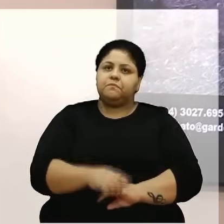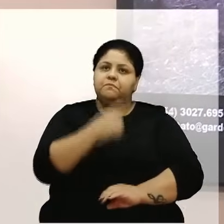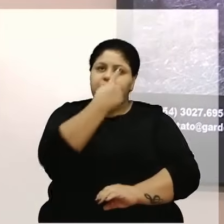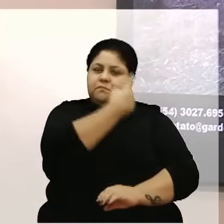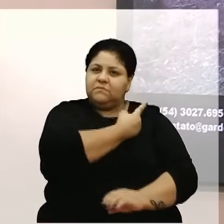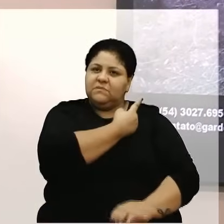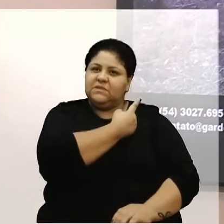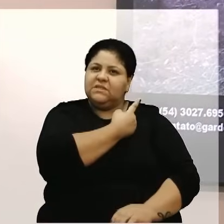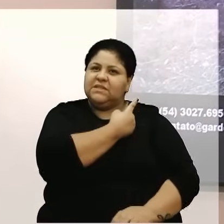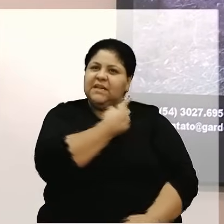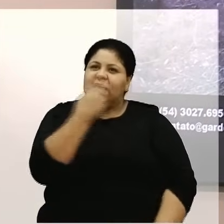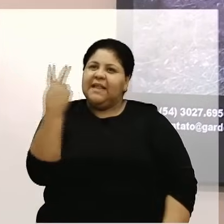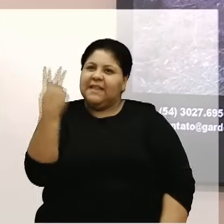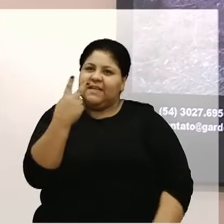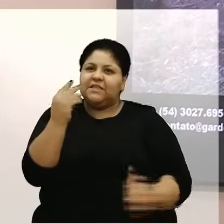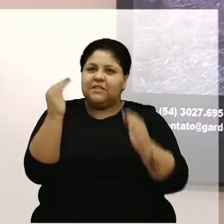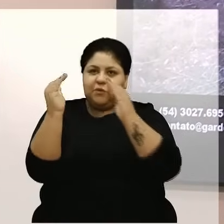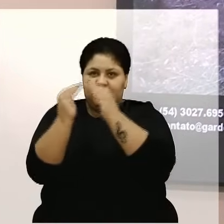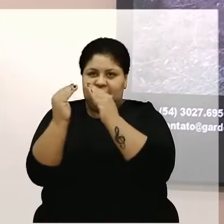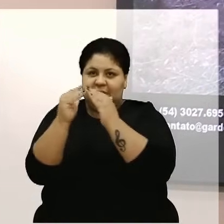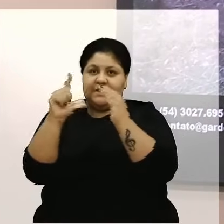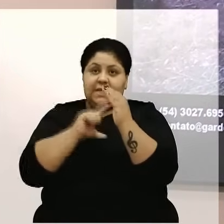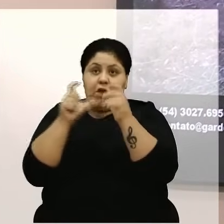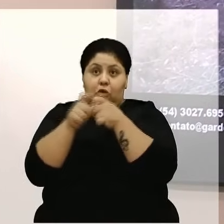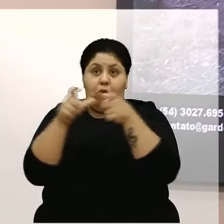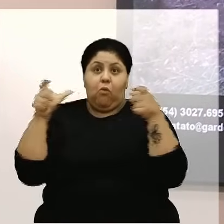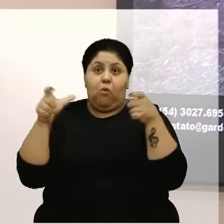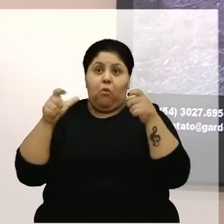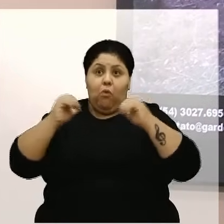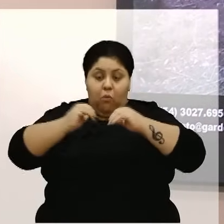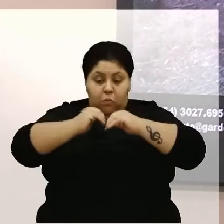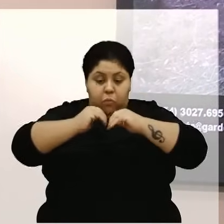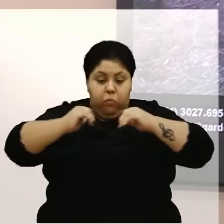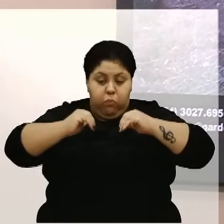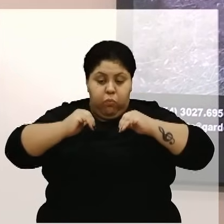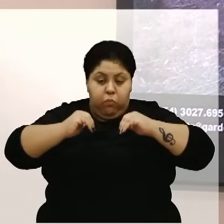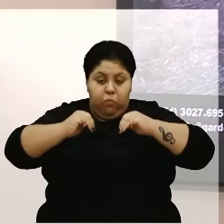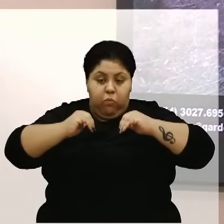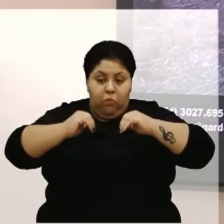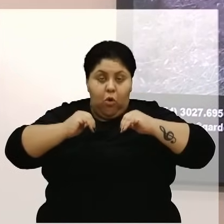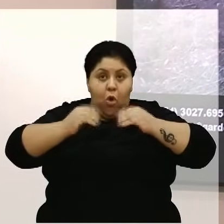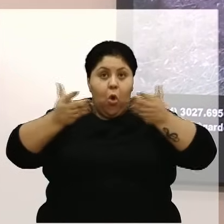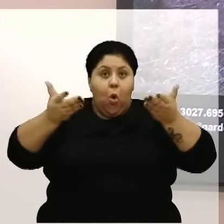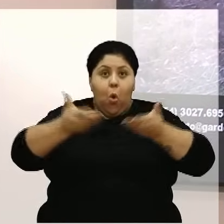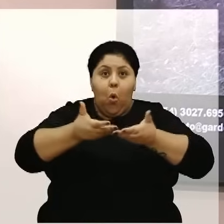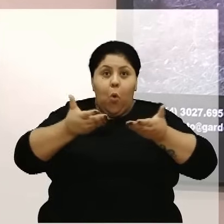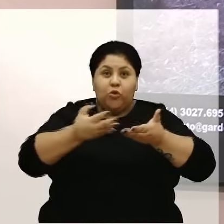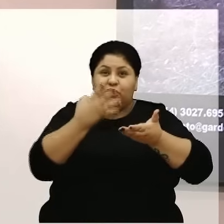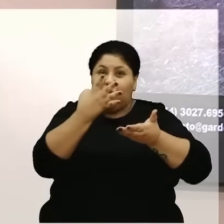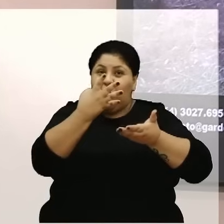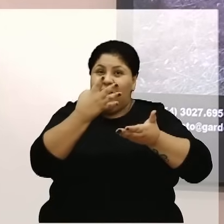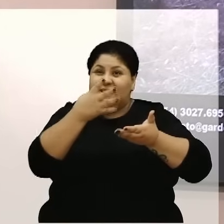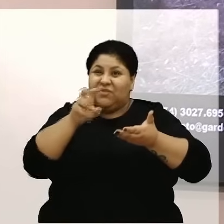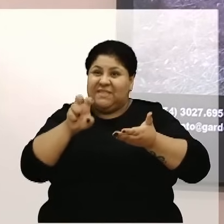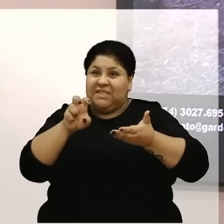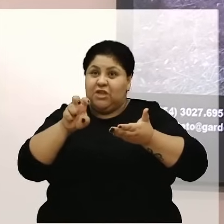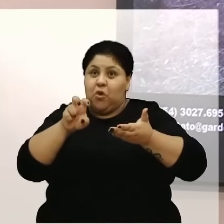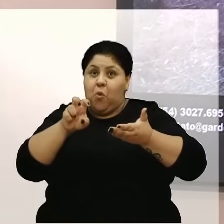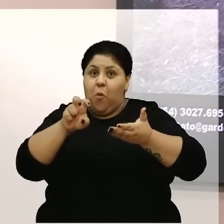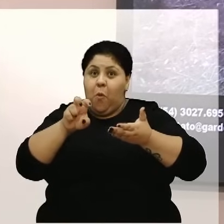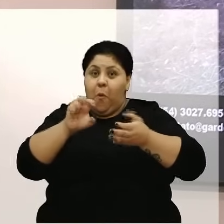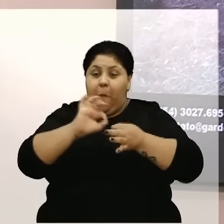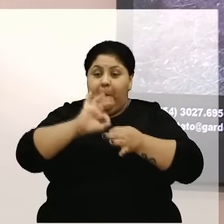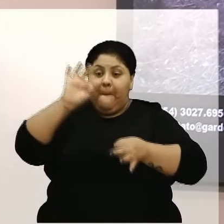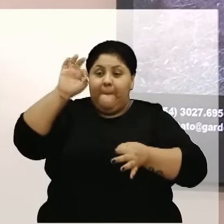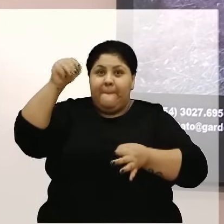segunda casa é onde a gente tem o fator maior. É onde a fenda estava com menos de 1 metro e hoje a gente tem fendas de 4, 5 ou 6 metros e é na